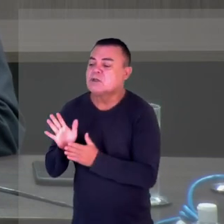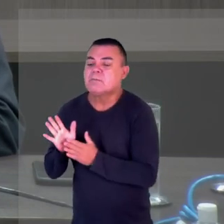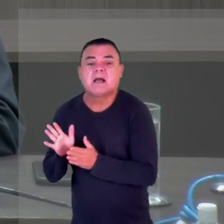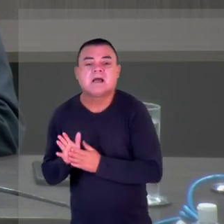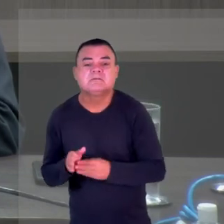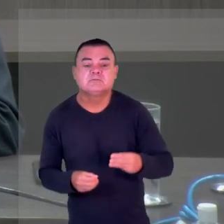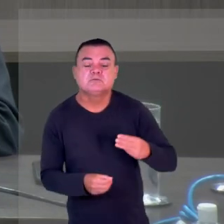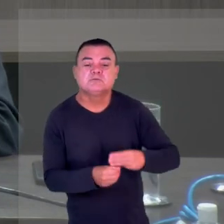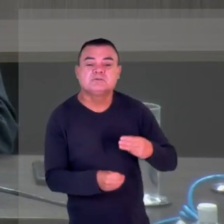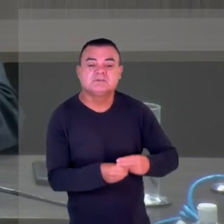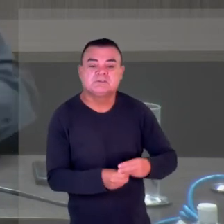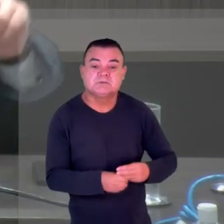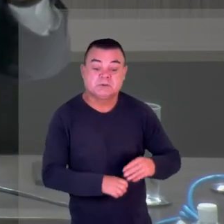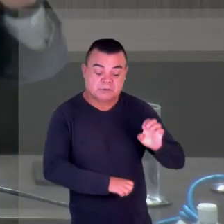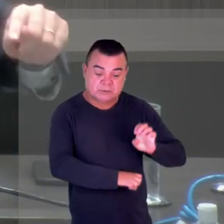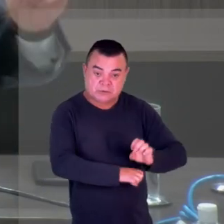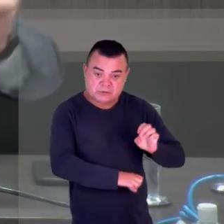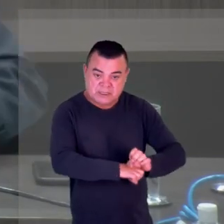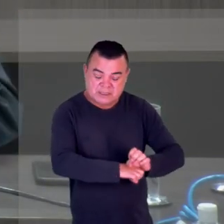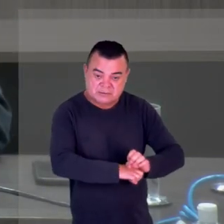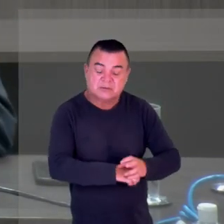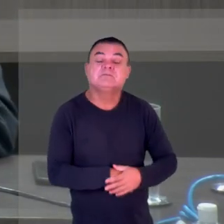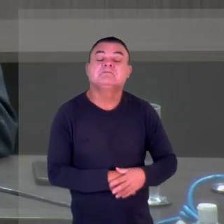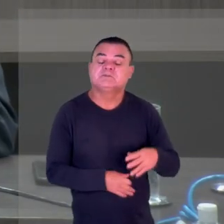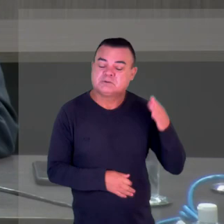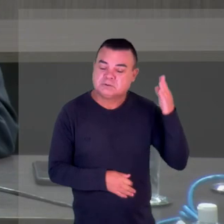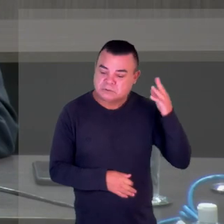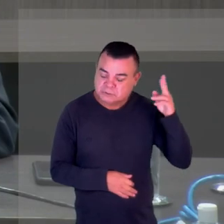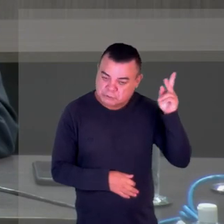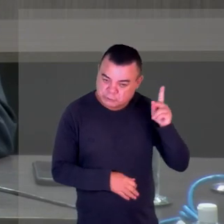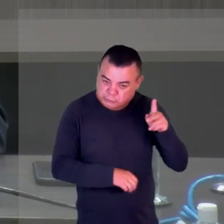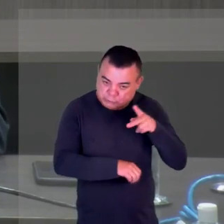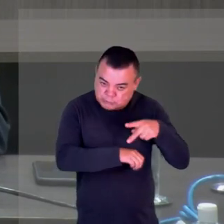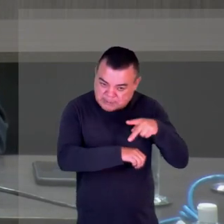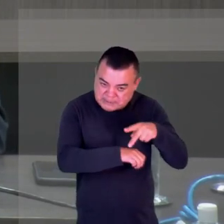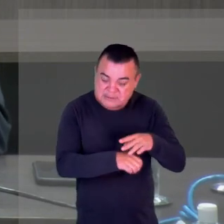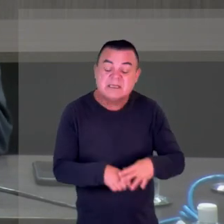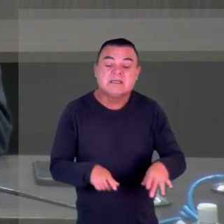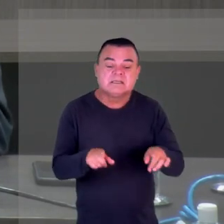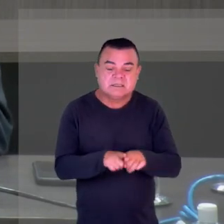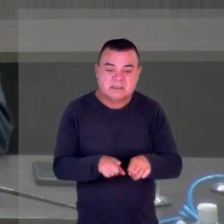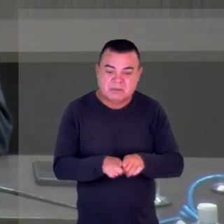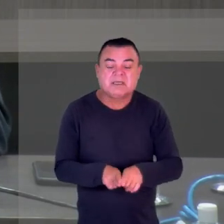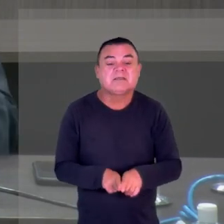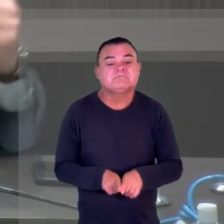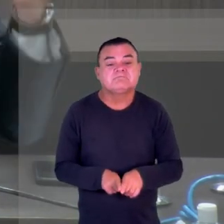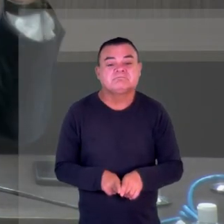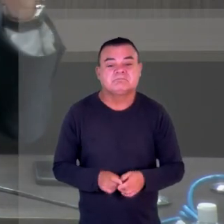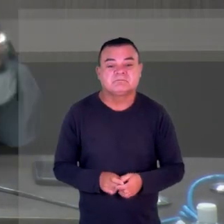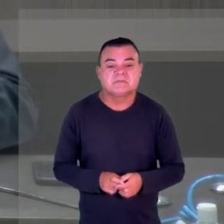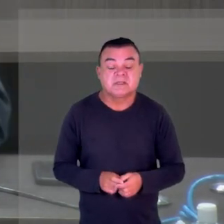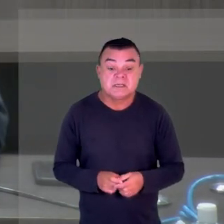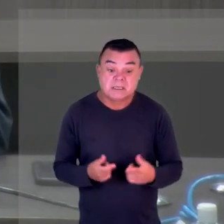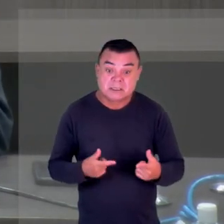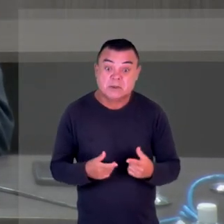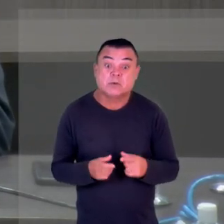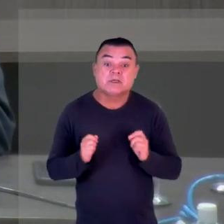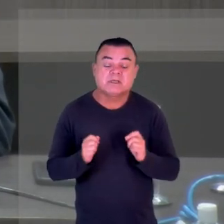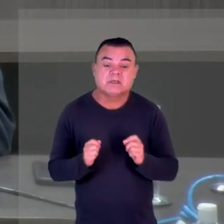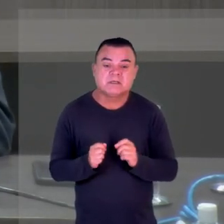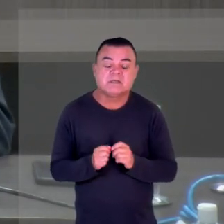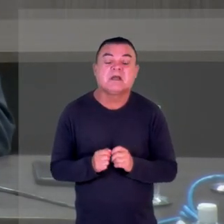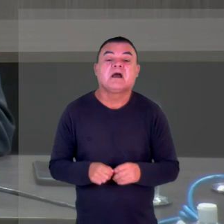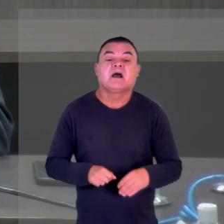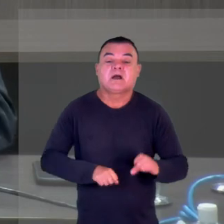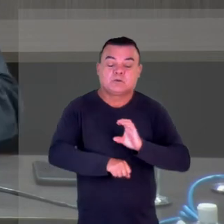estado da União cada um de nós no seu campo de atuação que a constituição possa